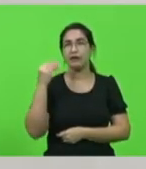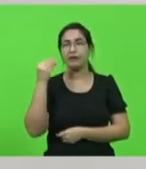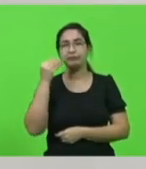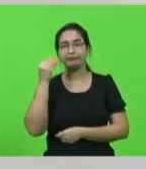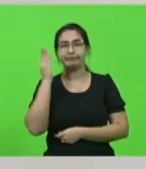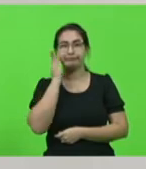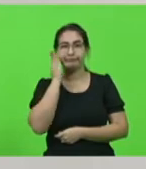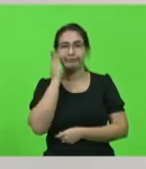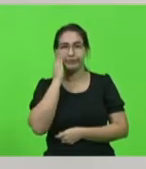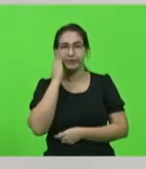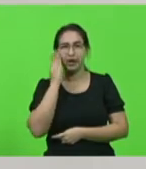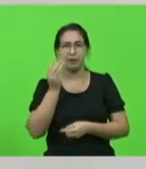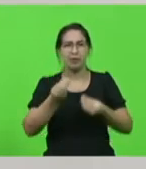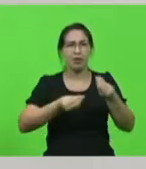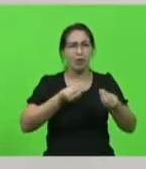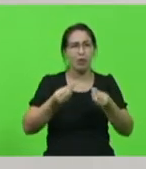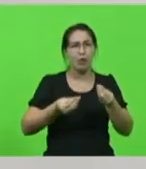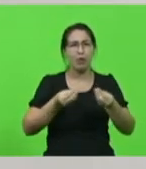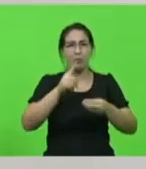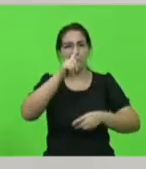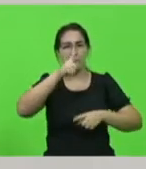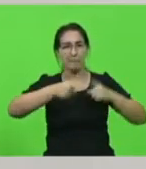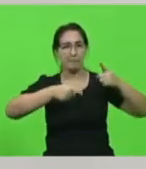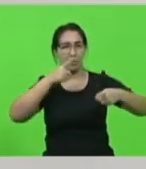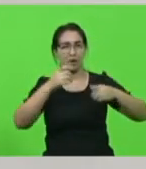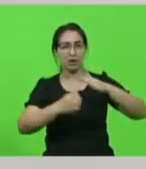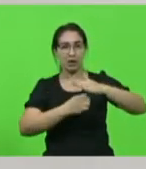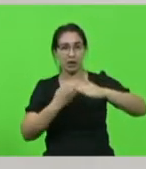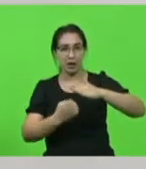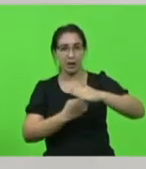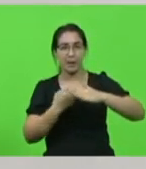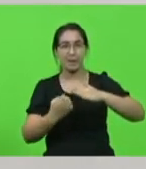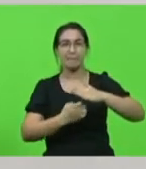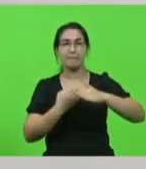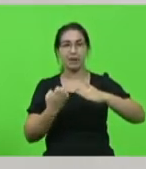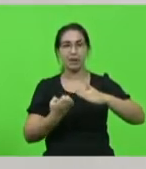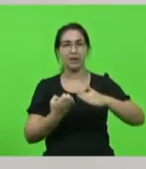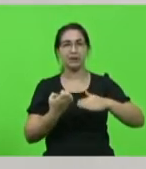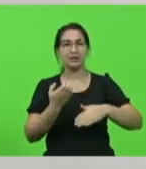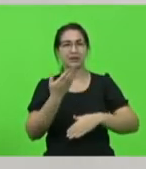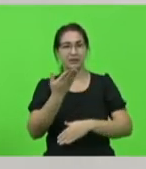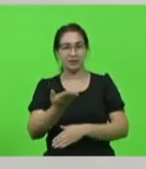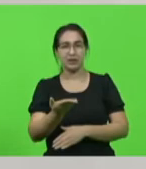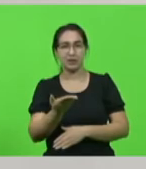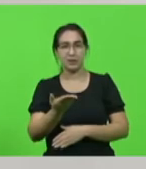manutenção dessa empresa há 18 anos, monopolizando o Porto de São Francisco?